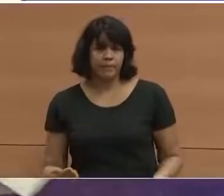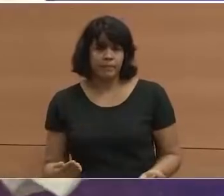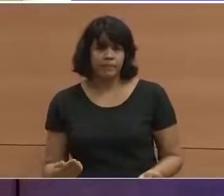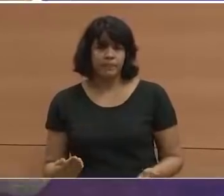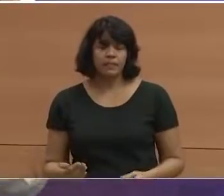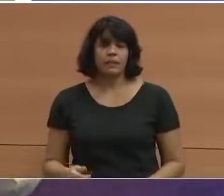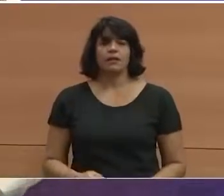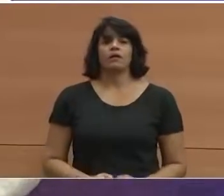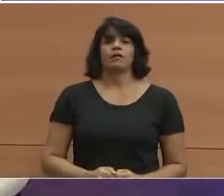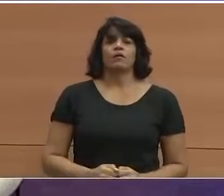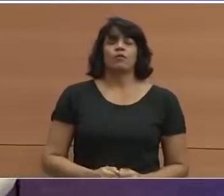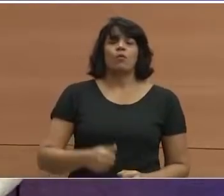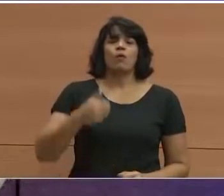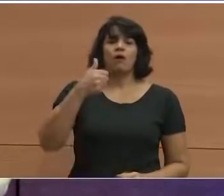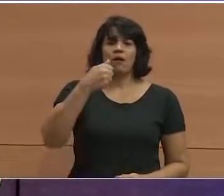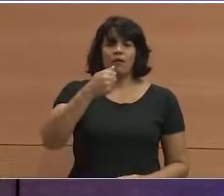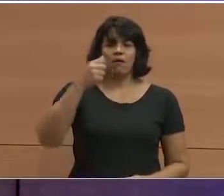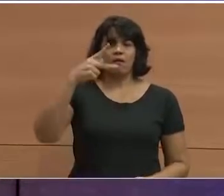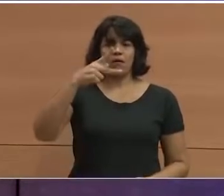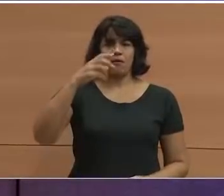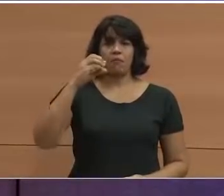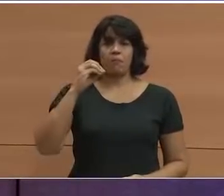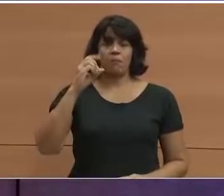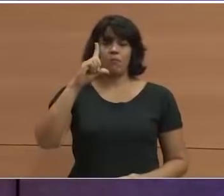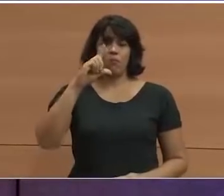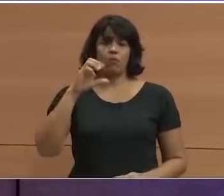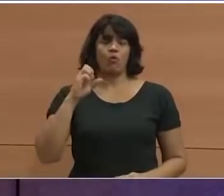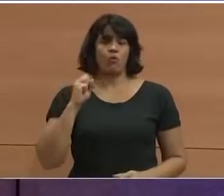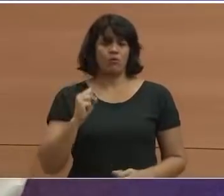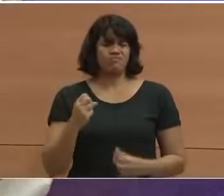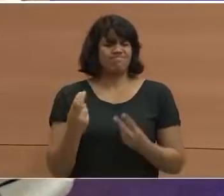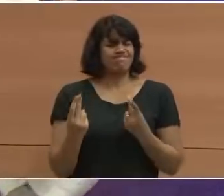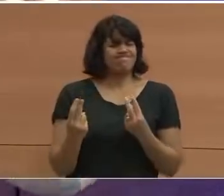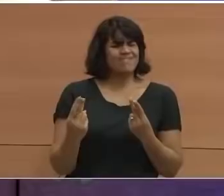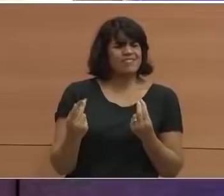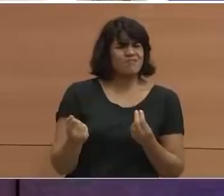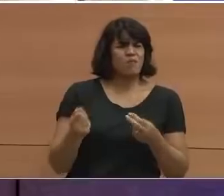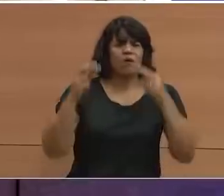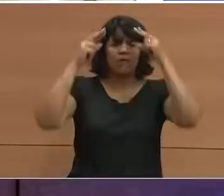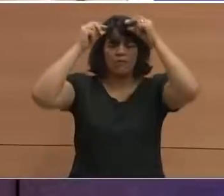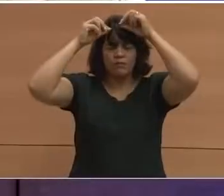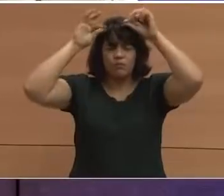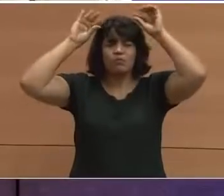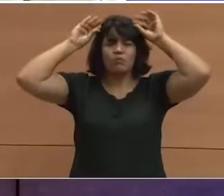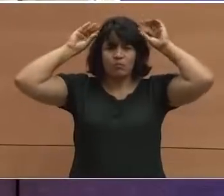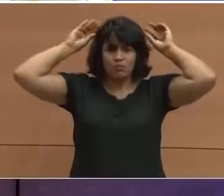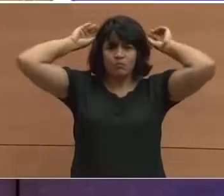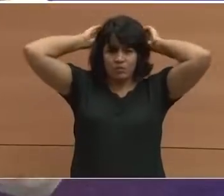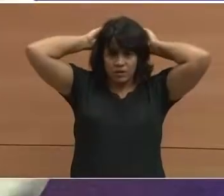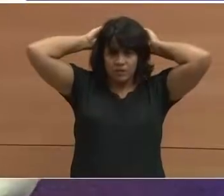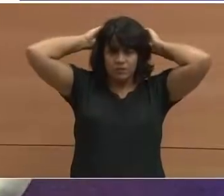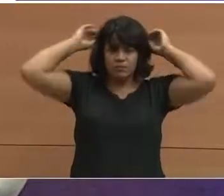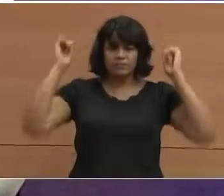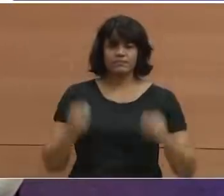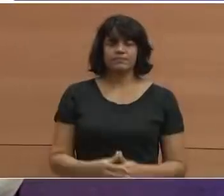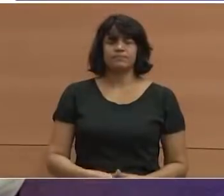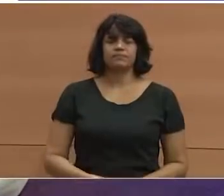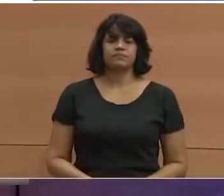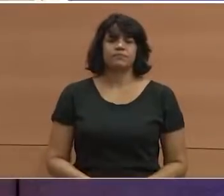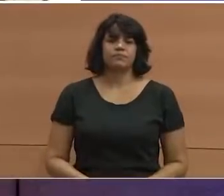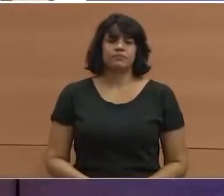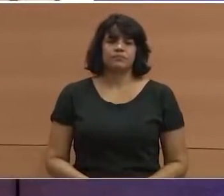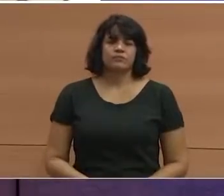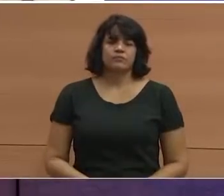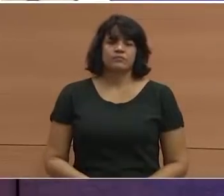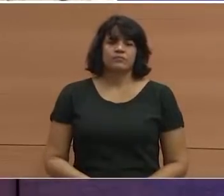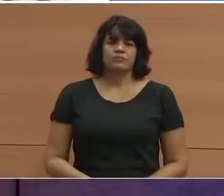tinha esse jeito do perfil dos gregos. E aqueles irmãos